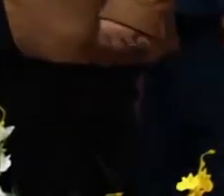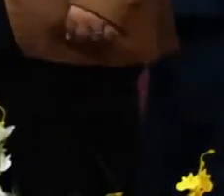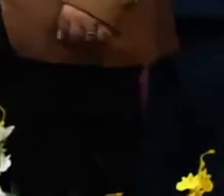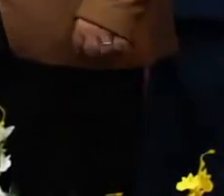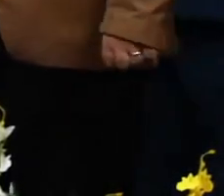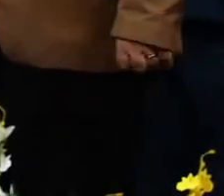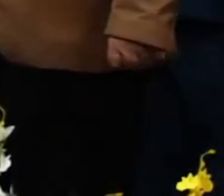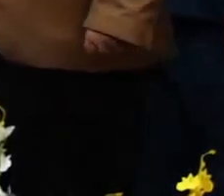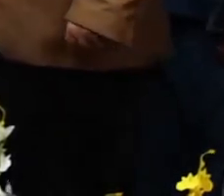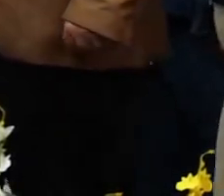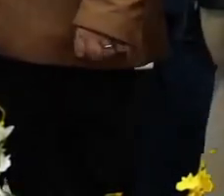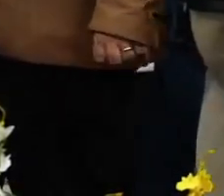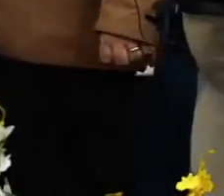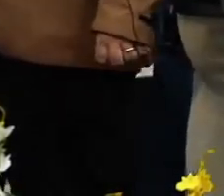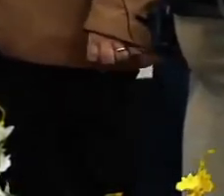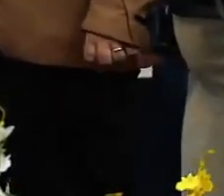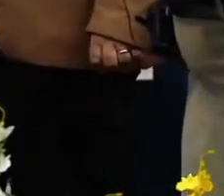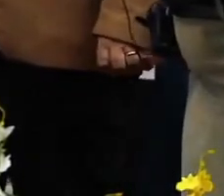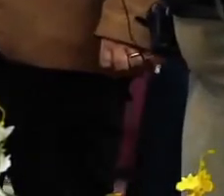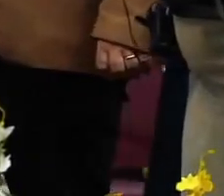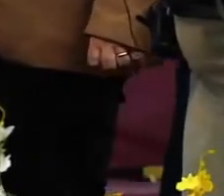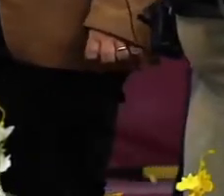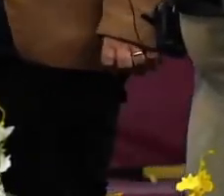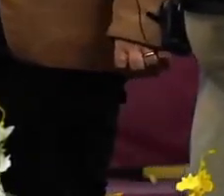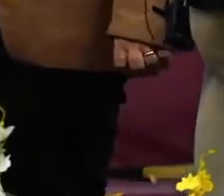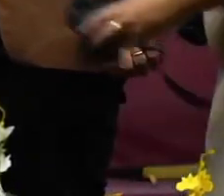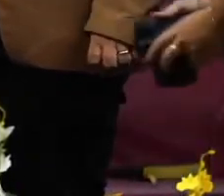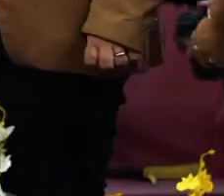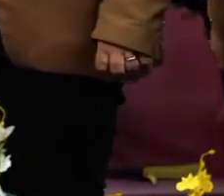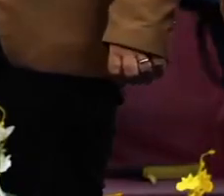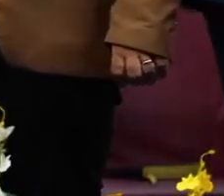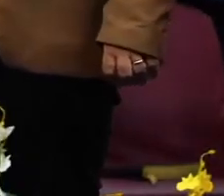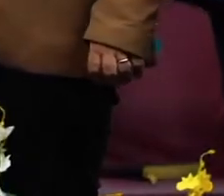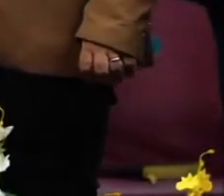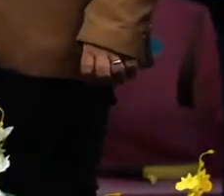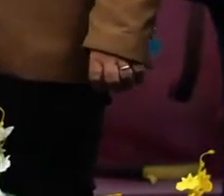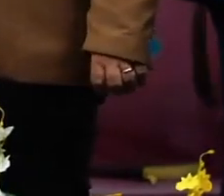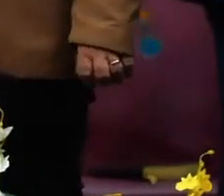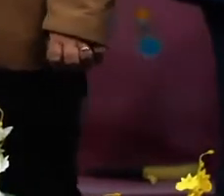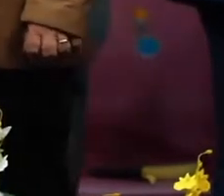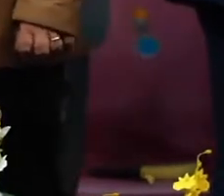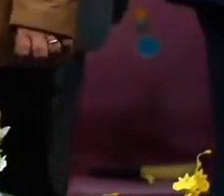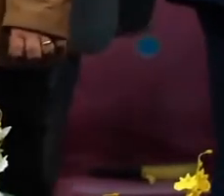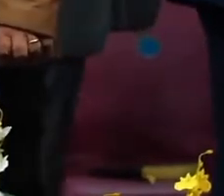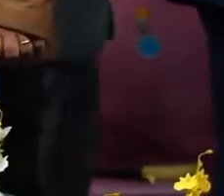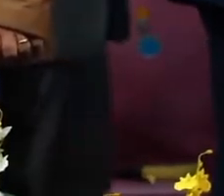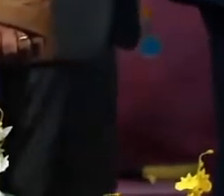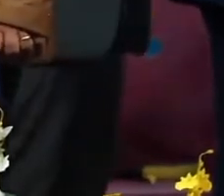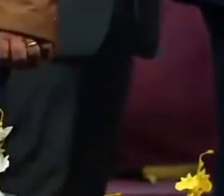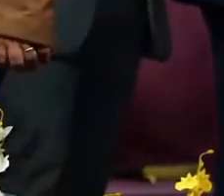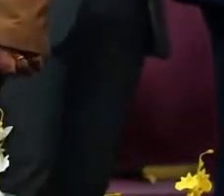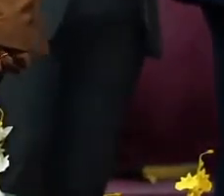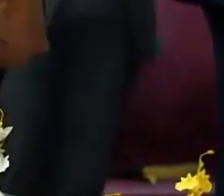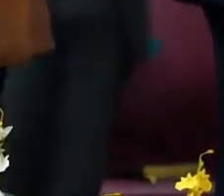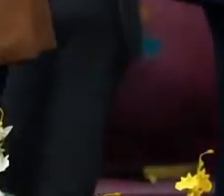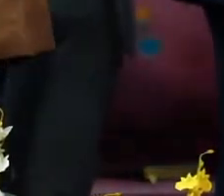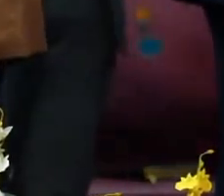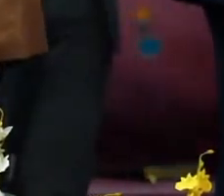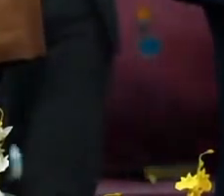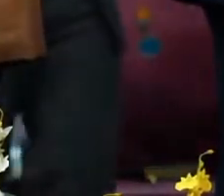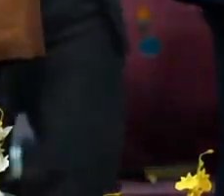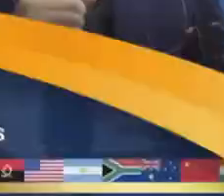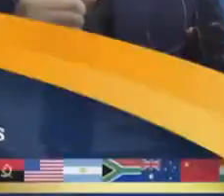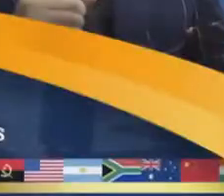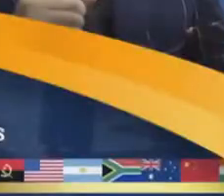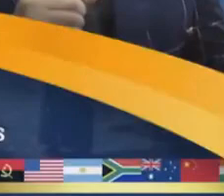de cada um uma nova criatura, em nome de Jesus, amém e amém. Deus o abençoe, volte em